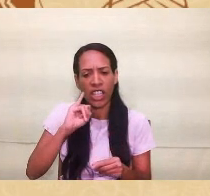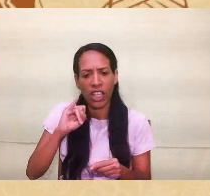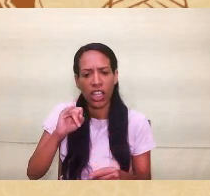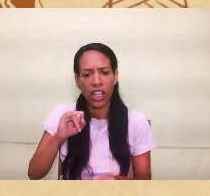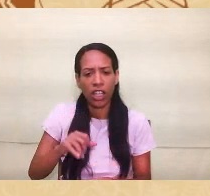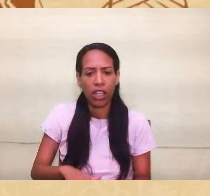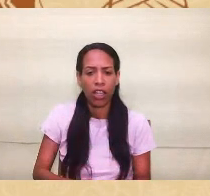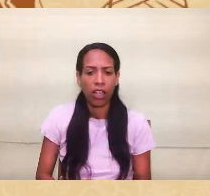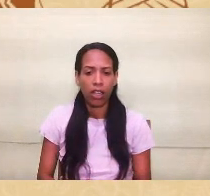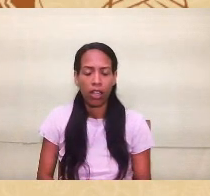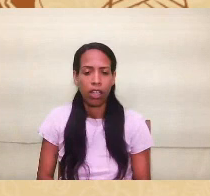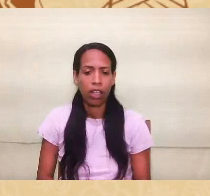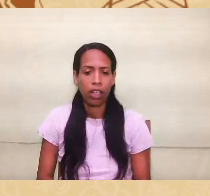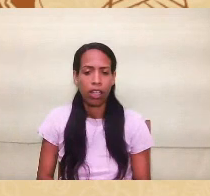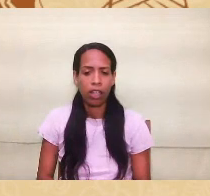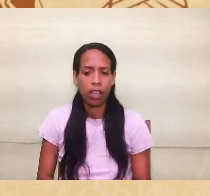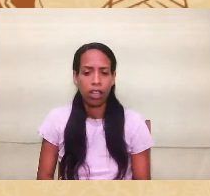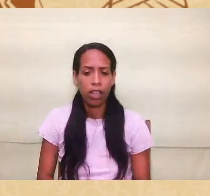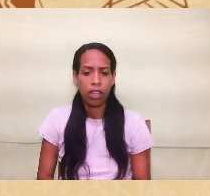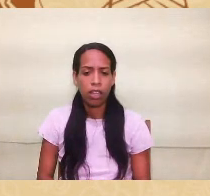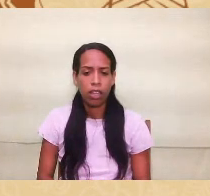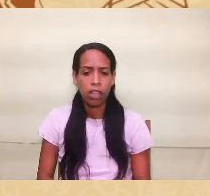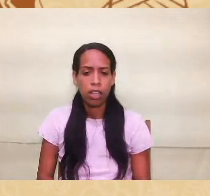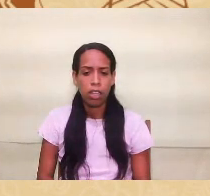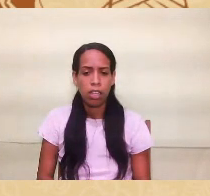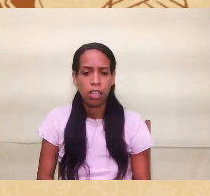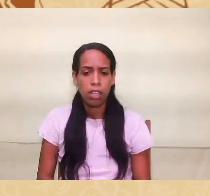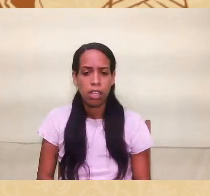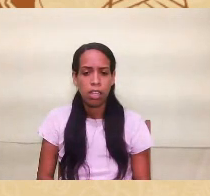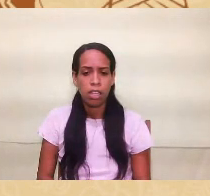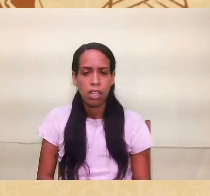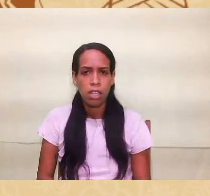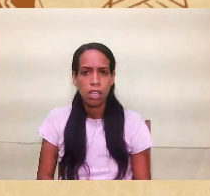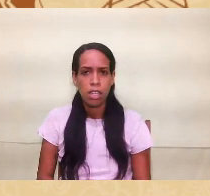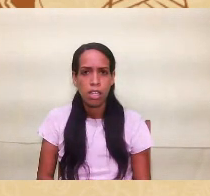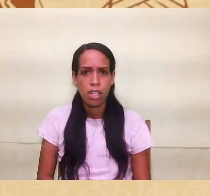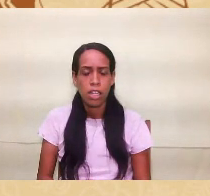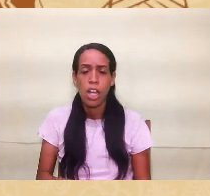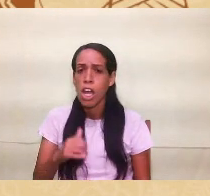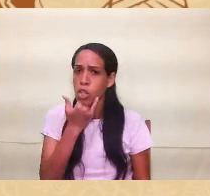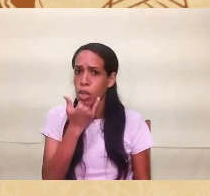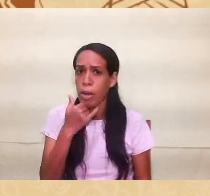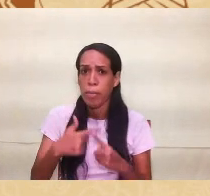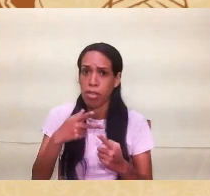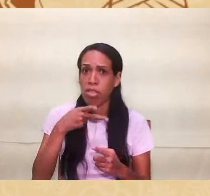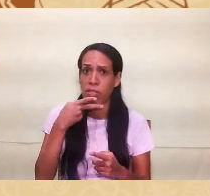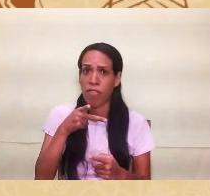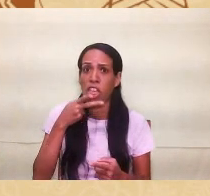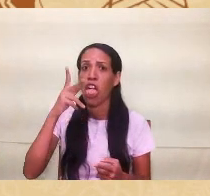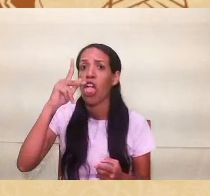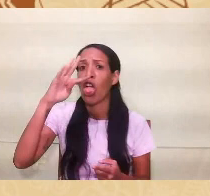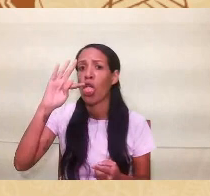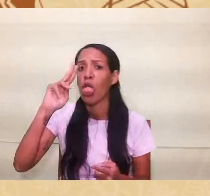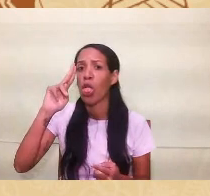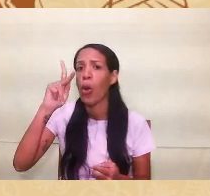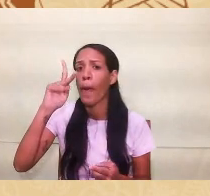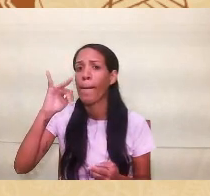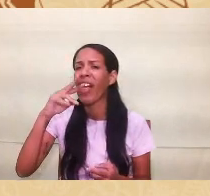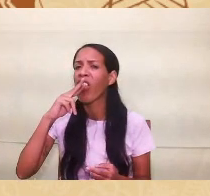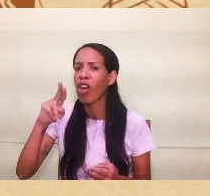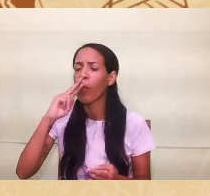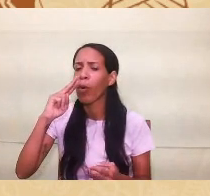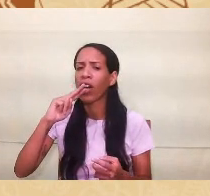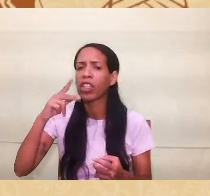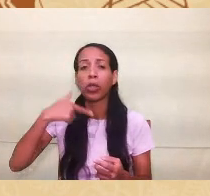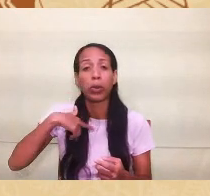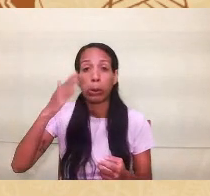angá, catupê, manguetá, purassissuá, guipê. Somos corpos, corpos e almas, nuas com sentimentos